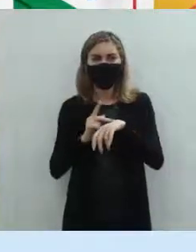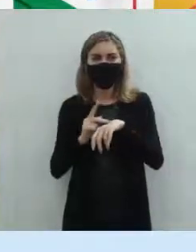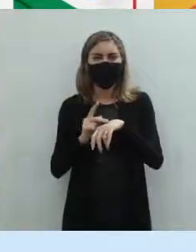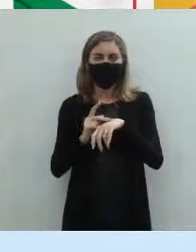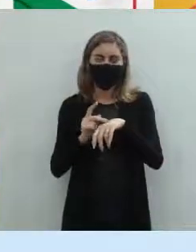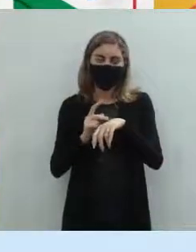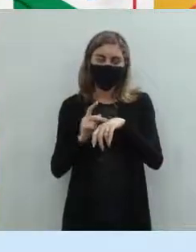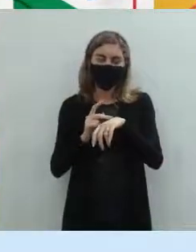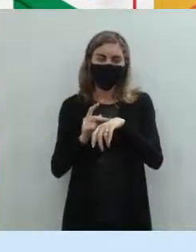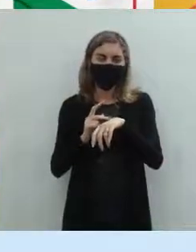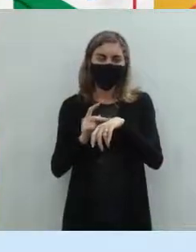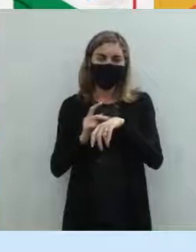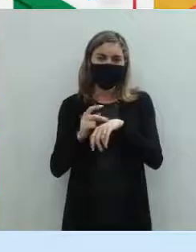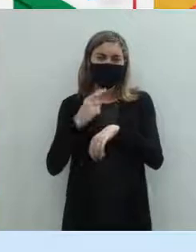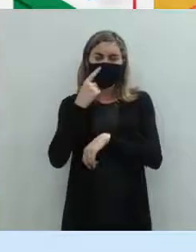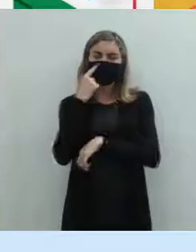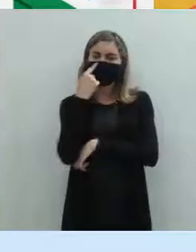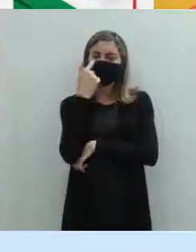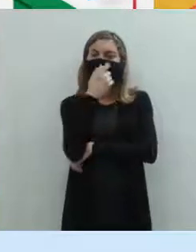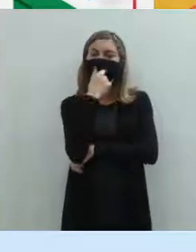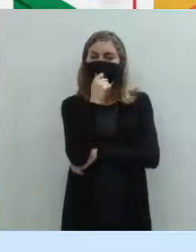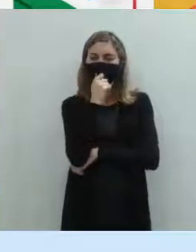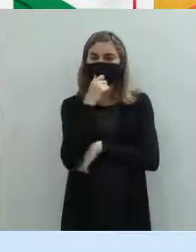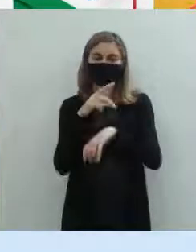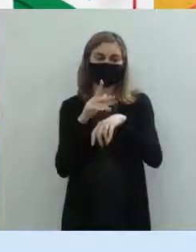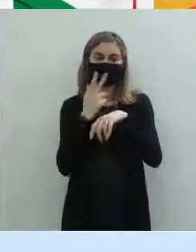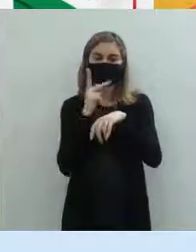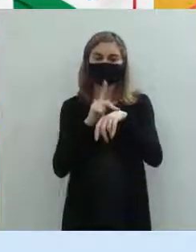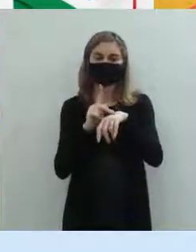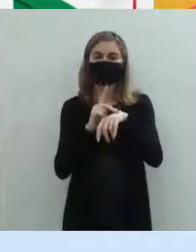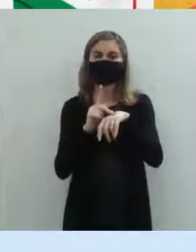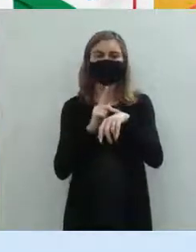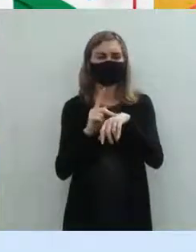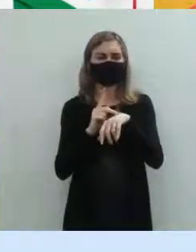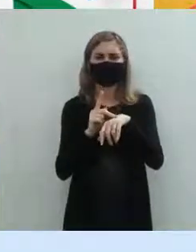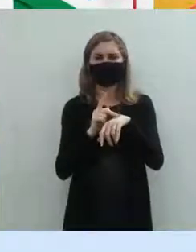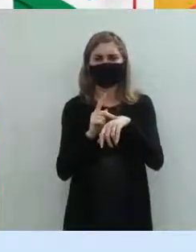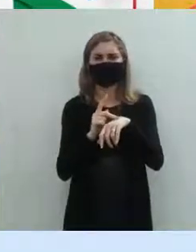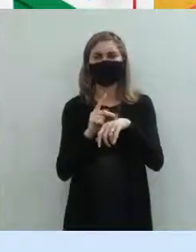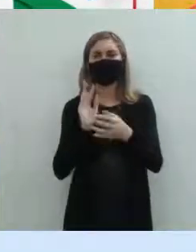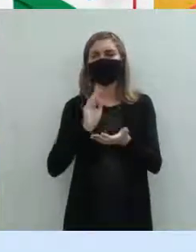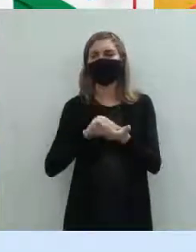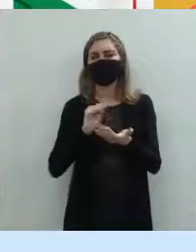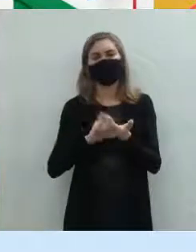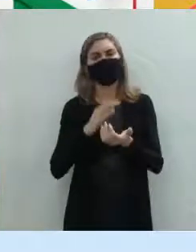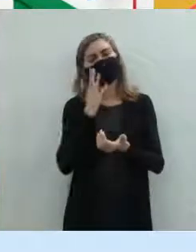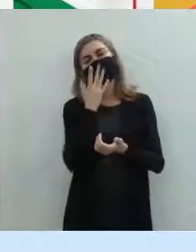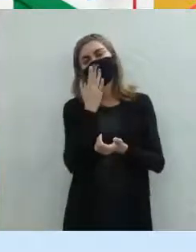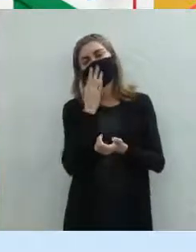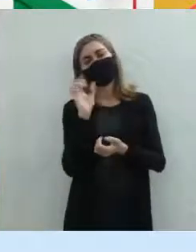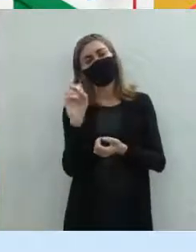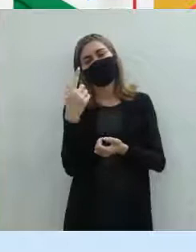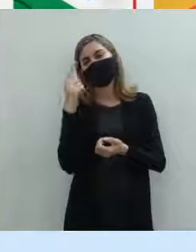preto, vamos lá. A cor preta é a inexistência de cor ou ausência de luz, segundo a